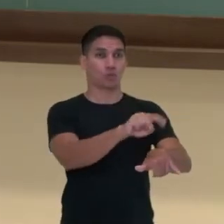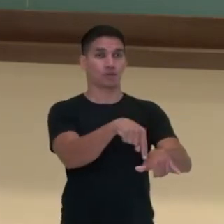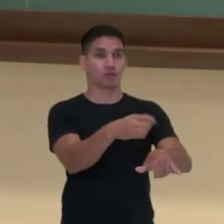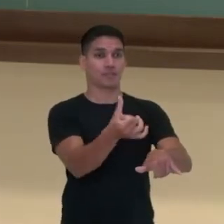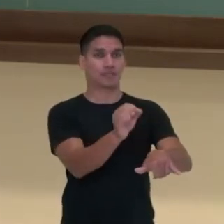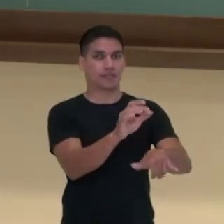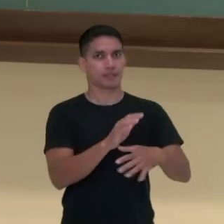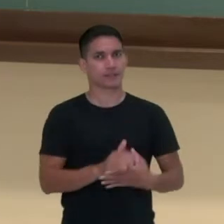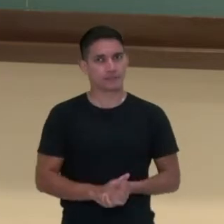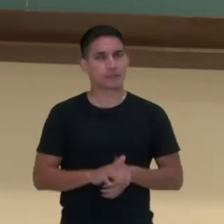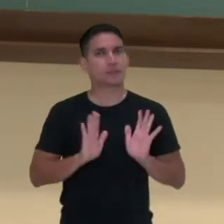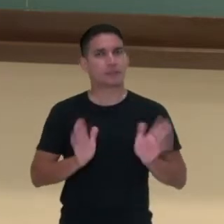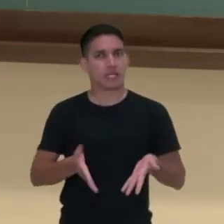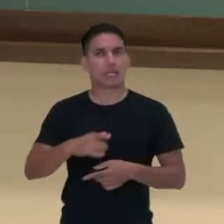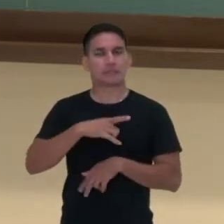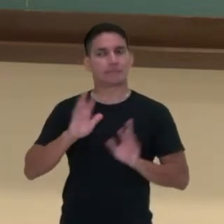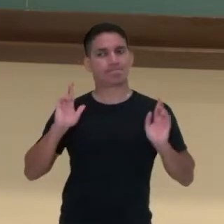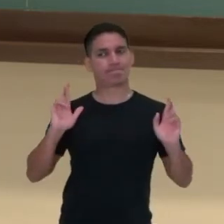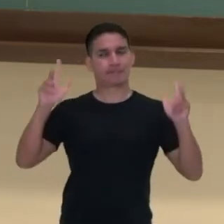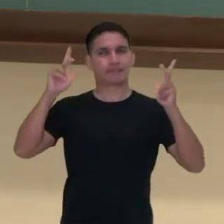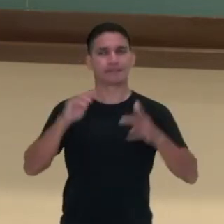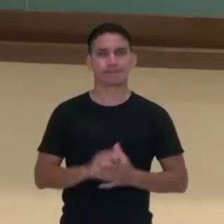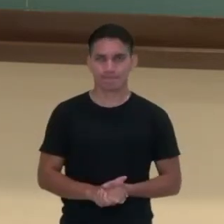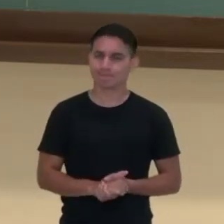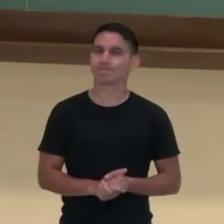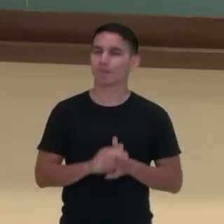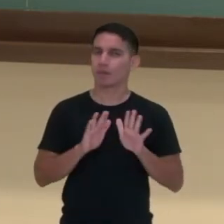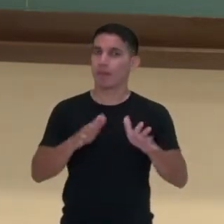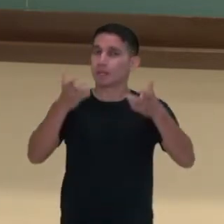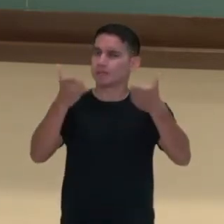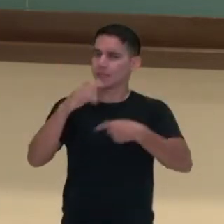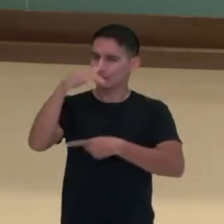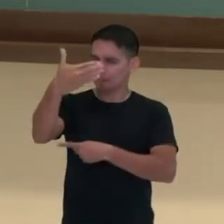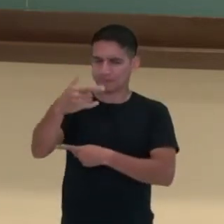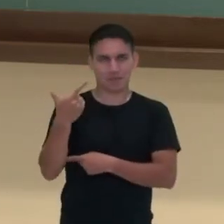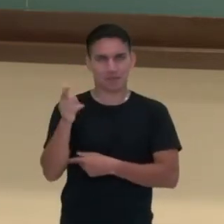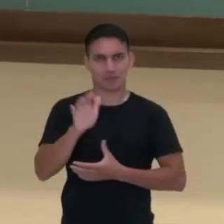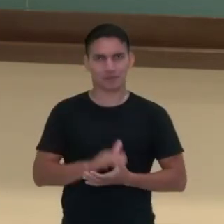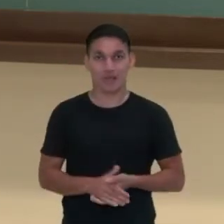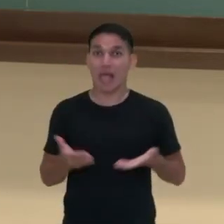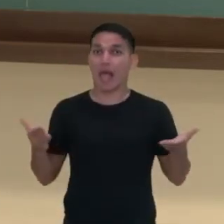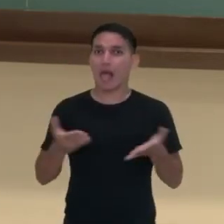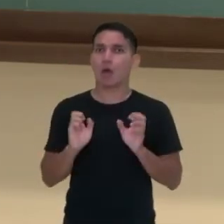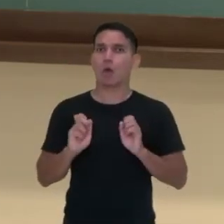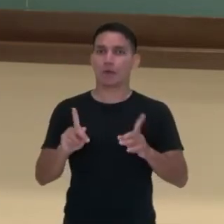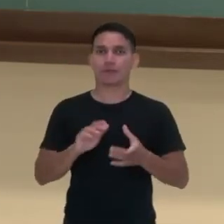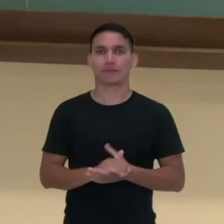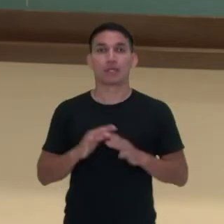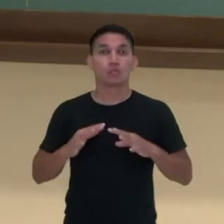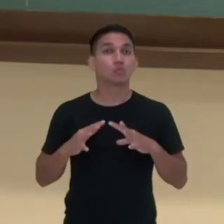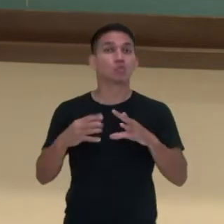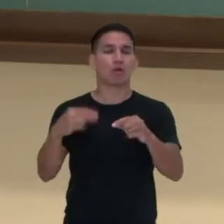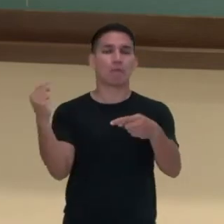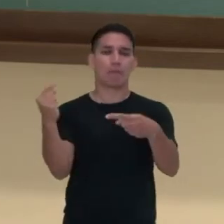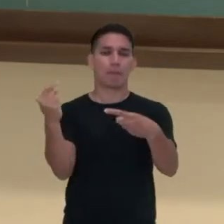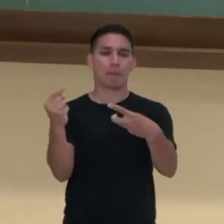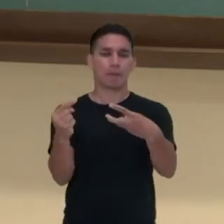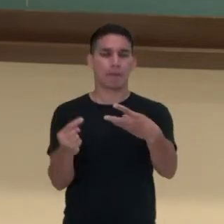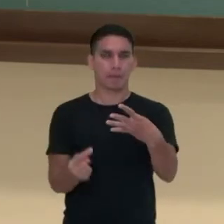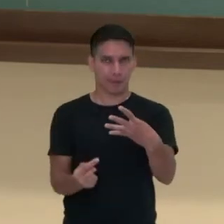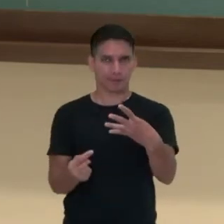1.128,60. Já tem uma grande diferença, né, pessoal? Mas falamos sobre isso mais tarde. Agora sim, todos os